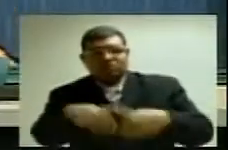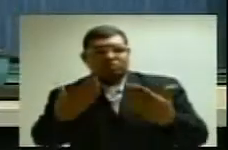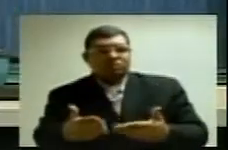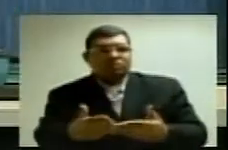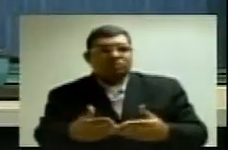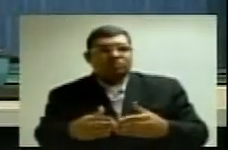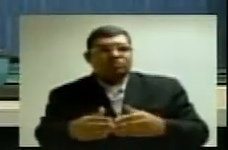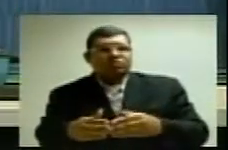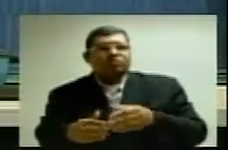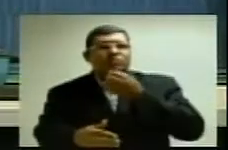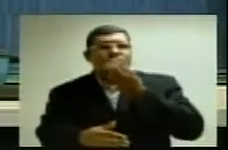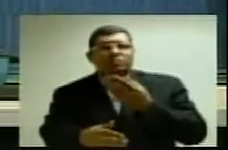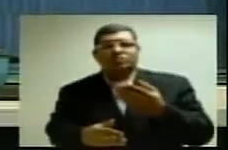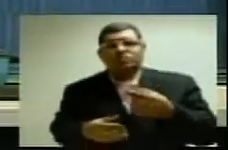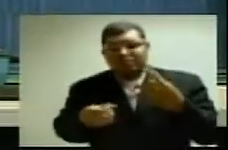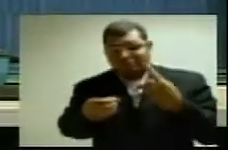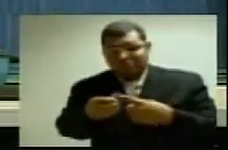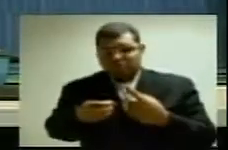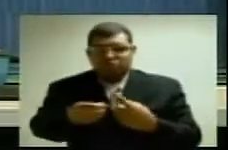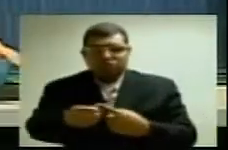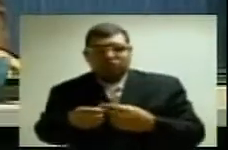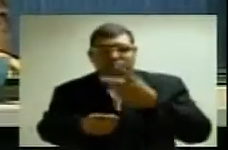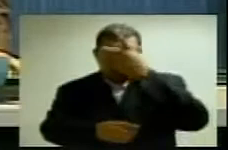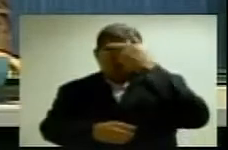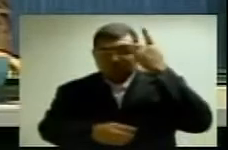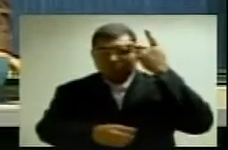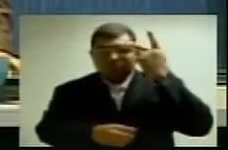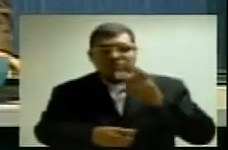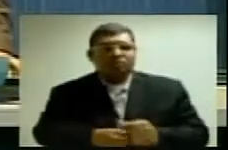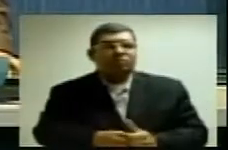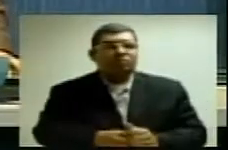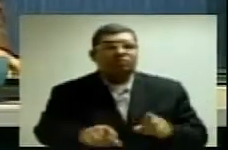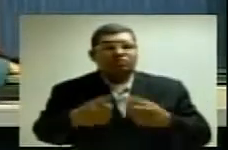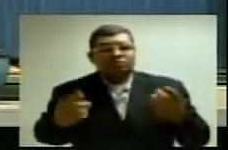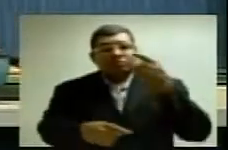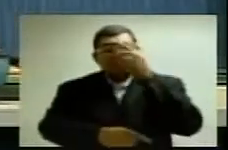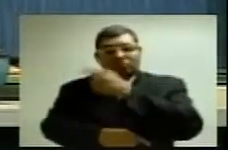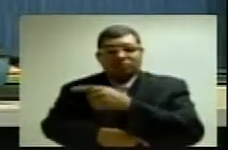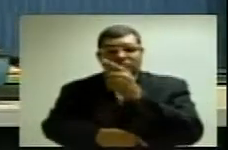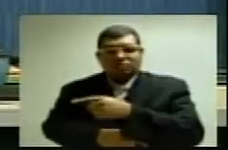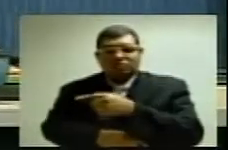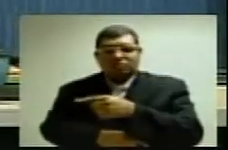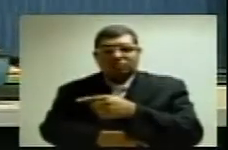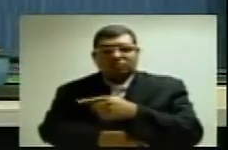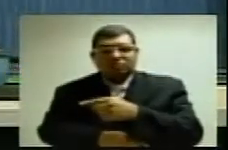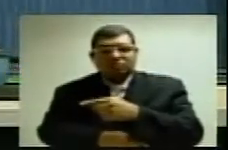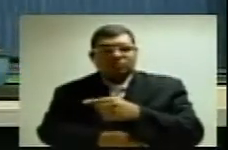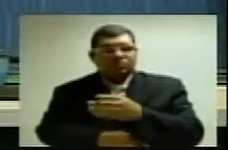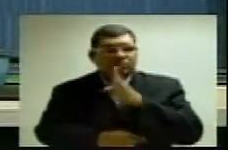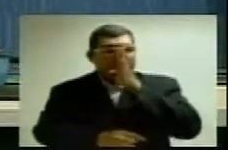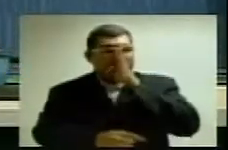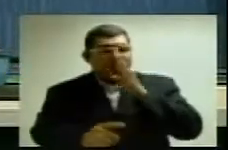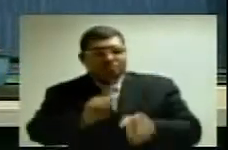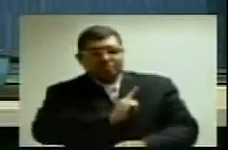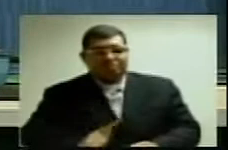é uma covardia com os munícipes, com o povo de Boca do Acre. Mas lá, a omissão